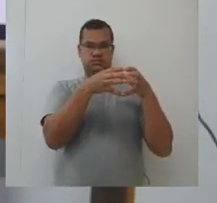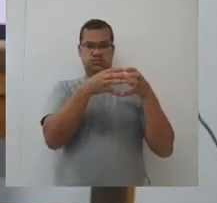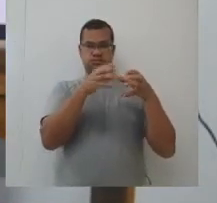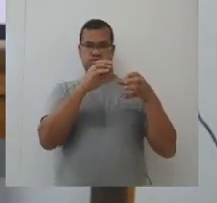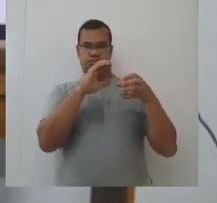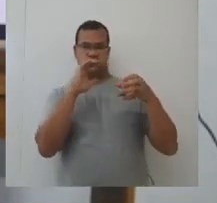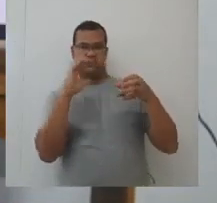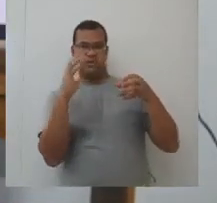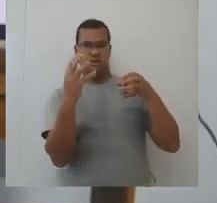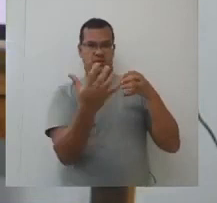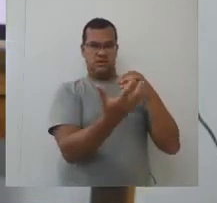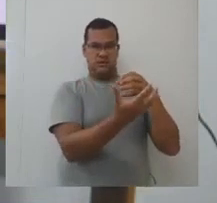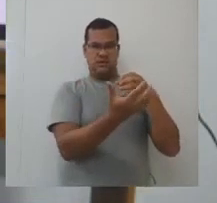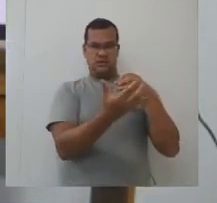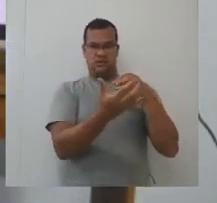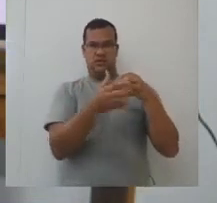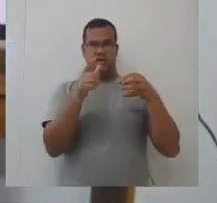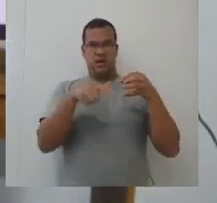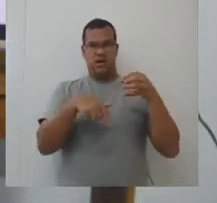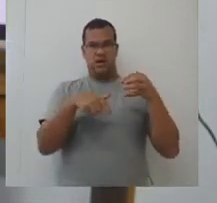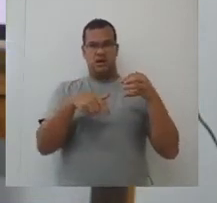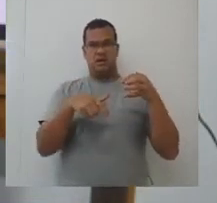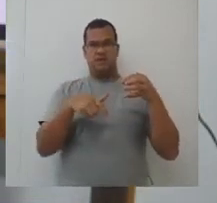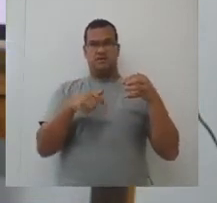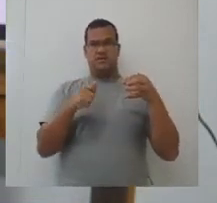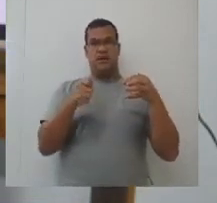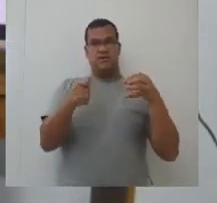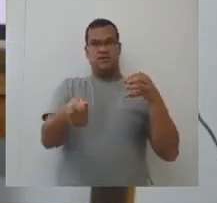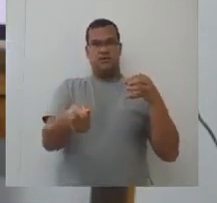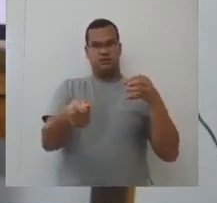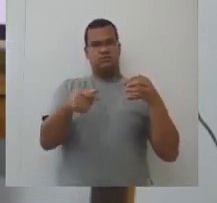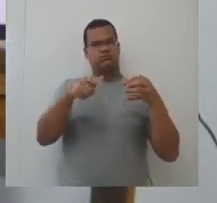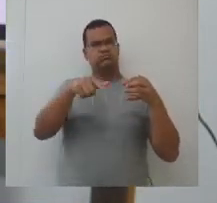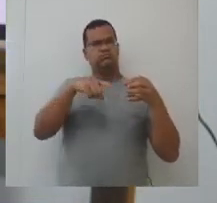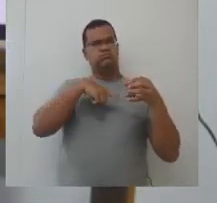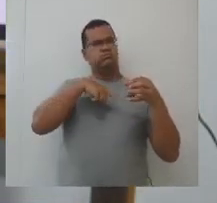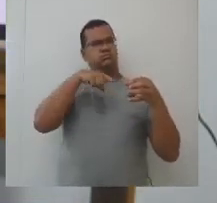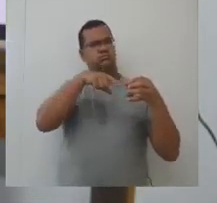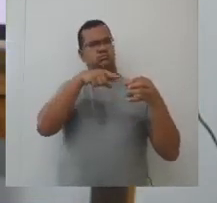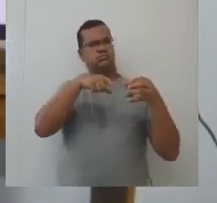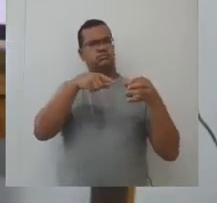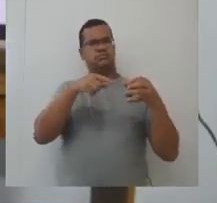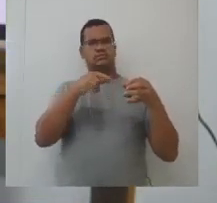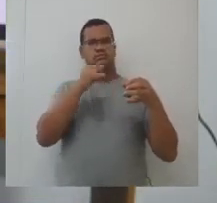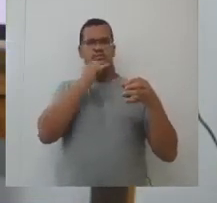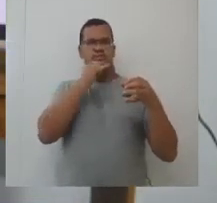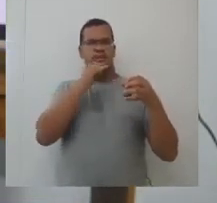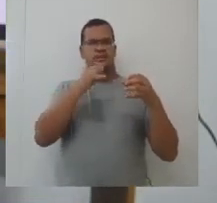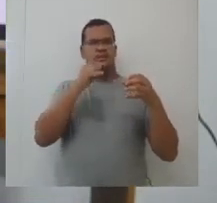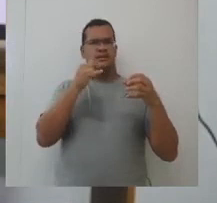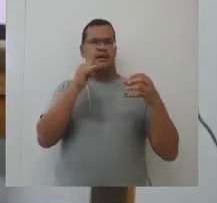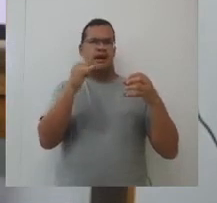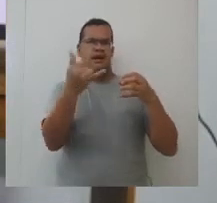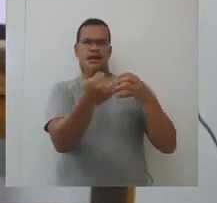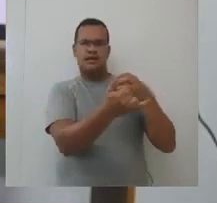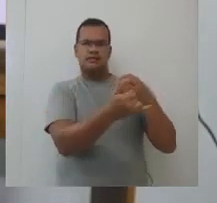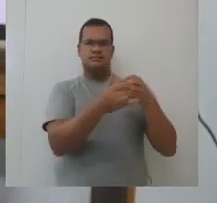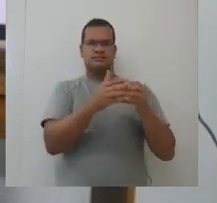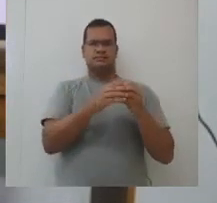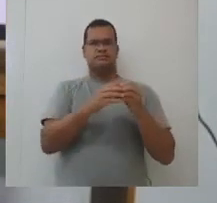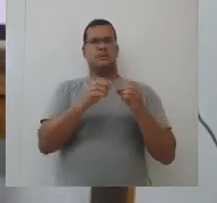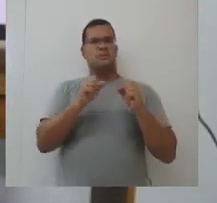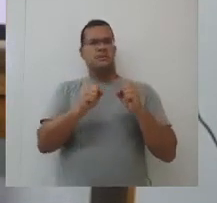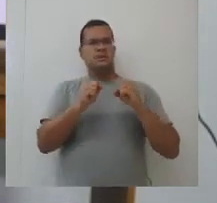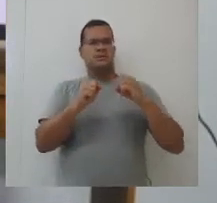é o campo de força provocado pela ação de cargas elétricas, que podem ser